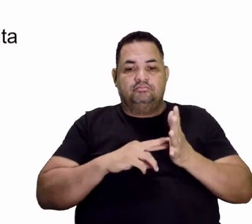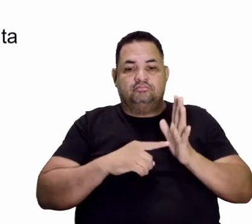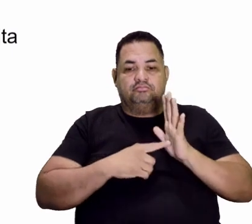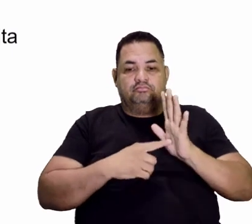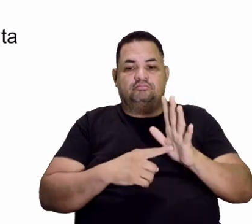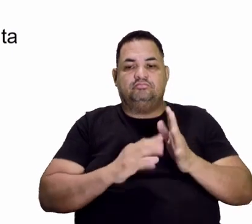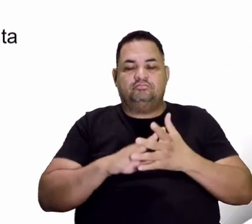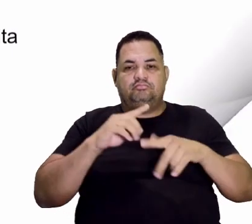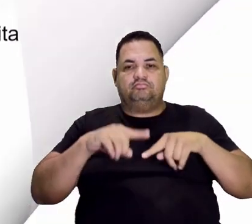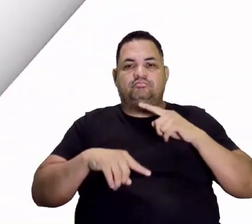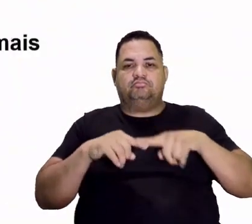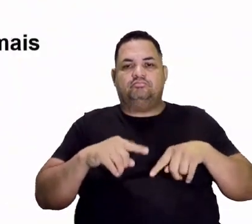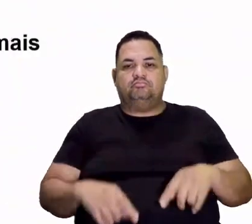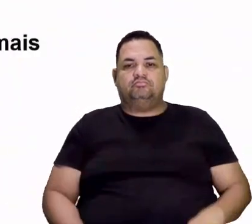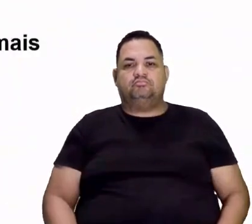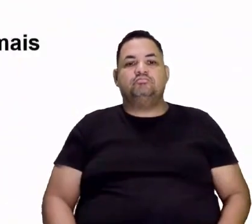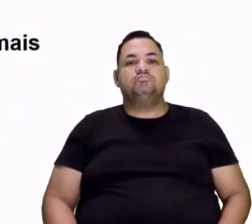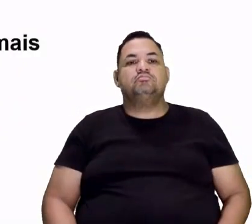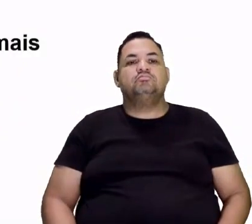tá?